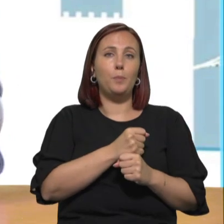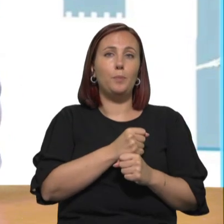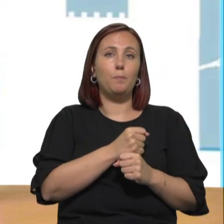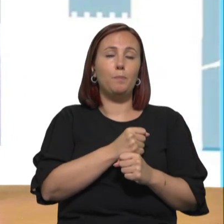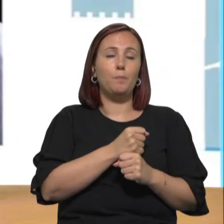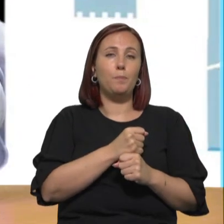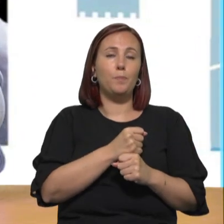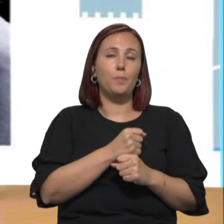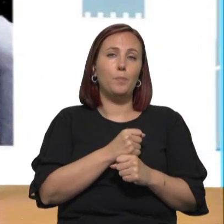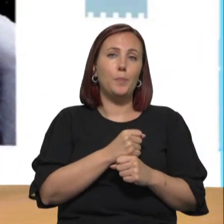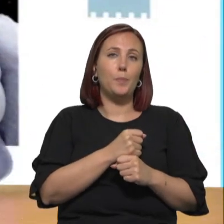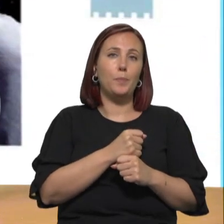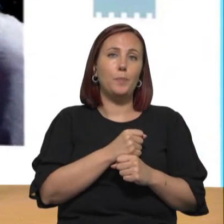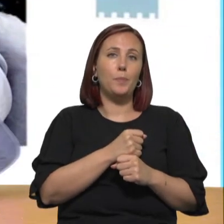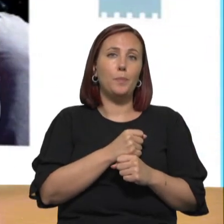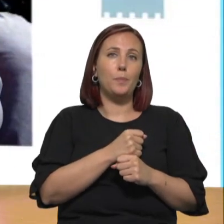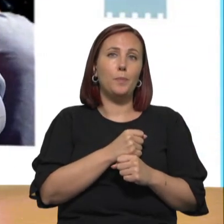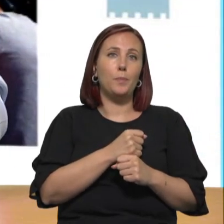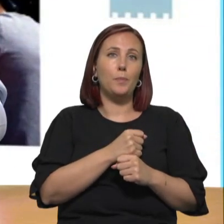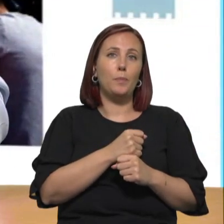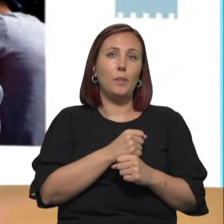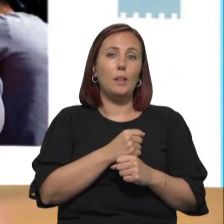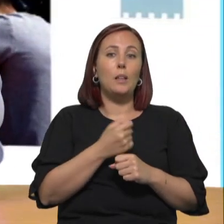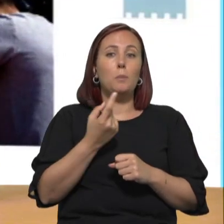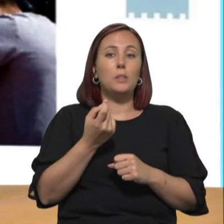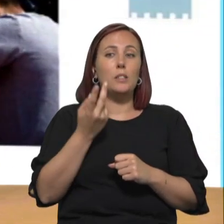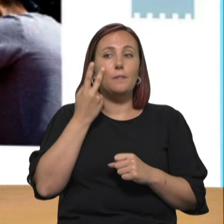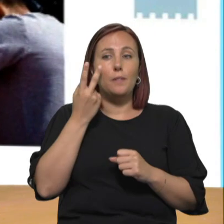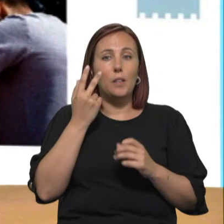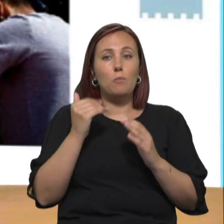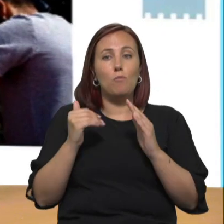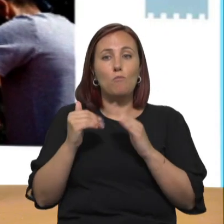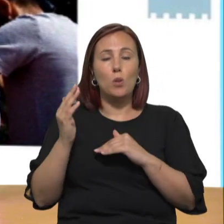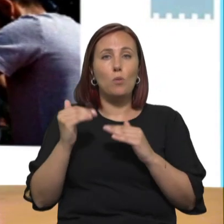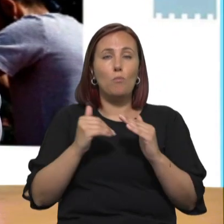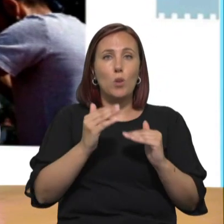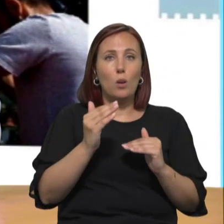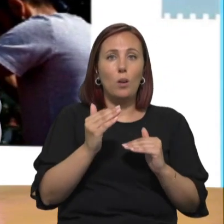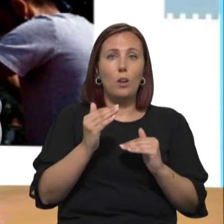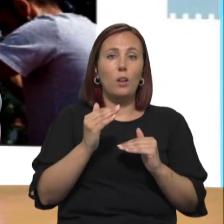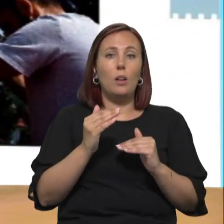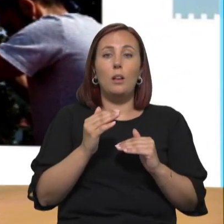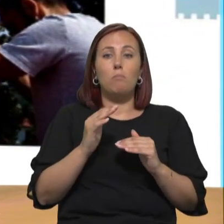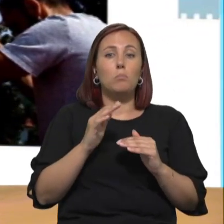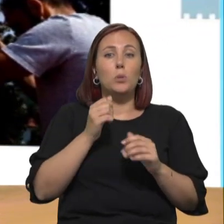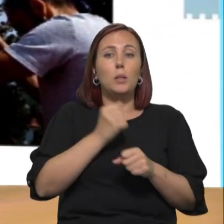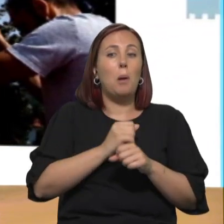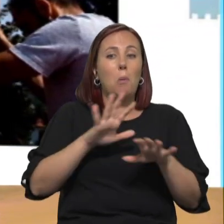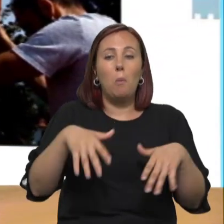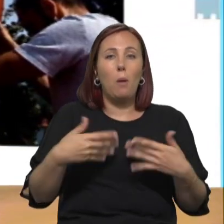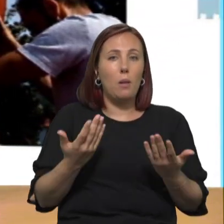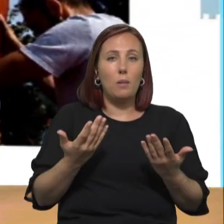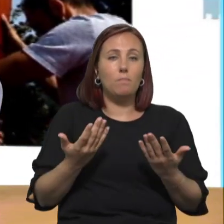têm que ter modo de sobreviver, tenham o trabalho que tiverem. E,